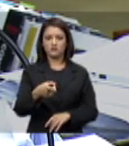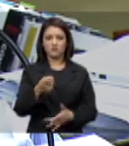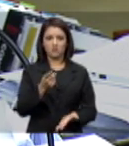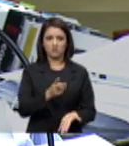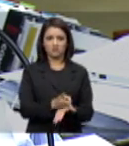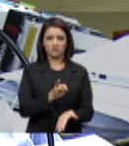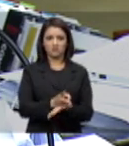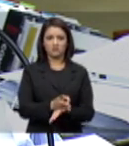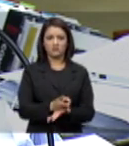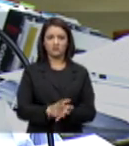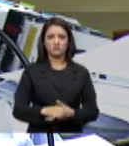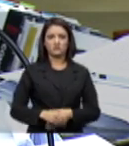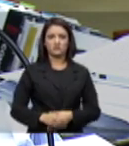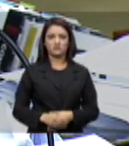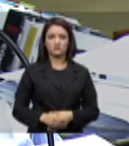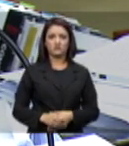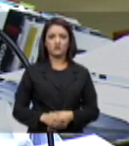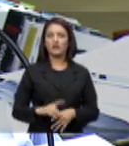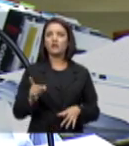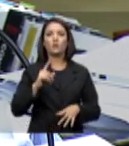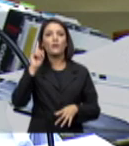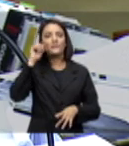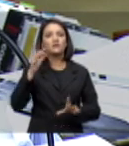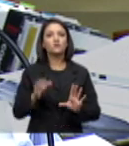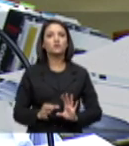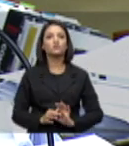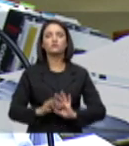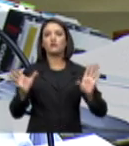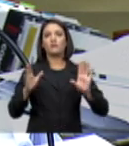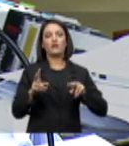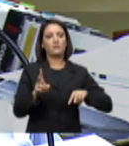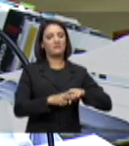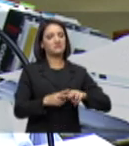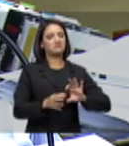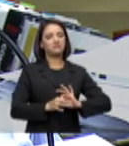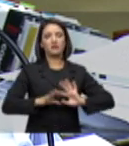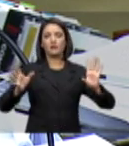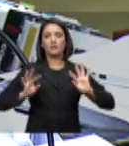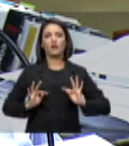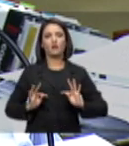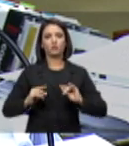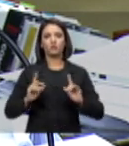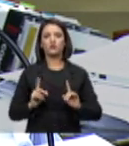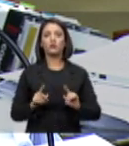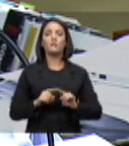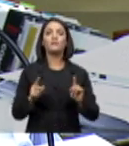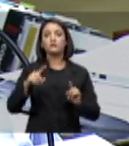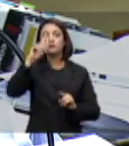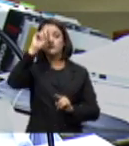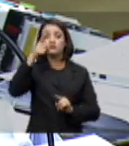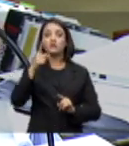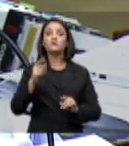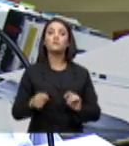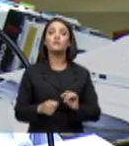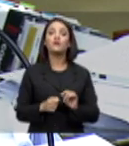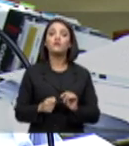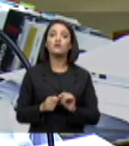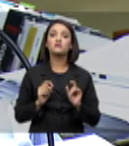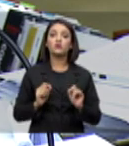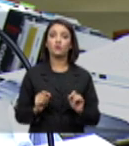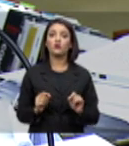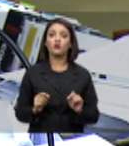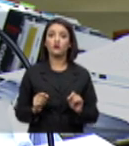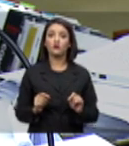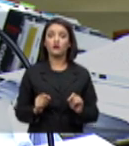ressaltou o eminente ministro relator não fax solte é todo mundo mas ao a determinação parte se faça uma espécie de